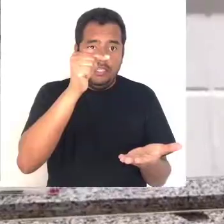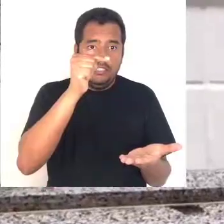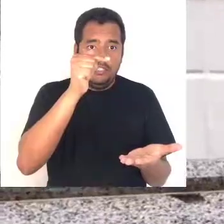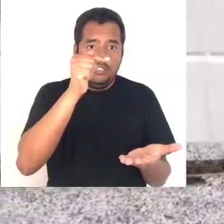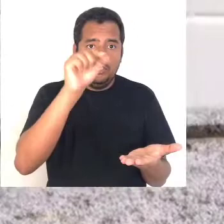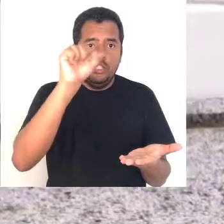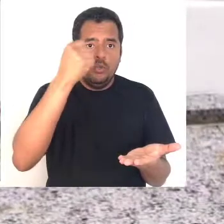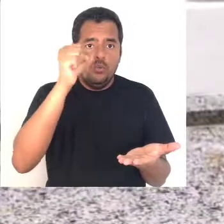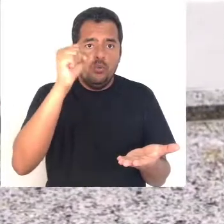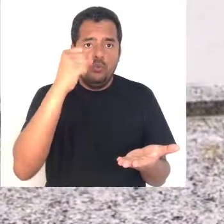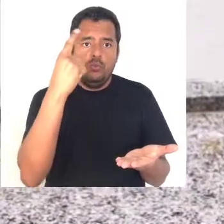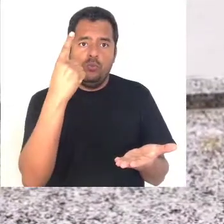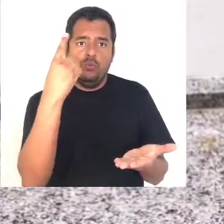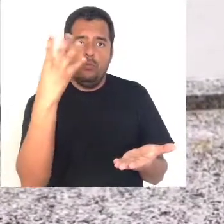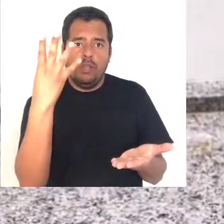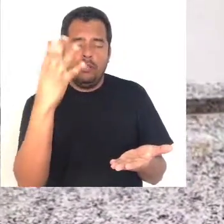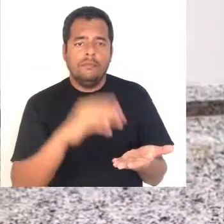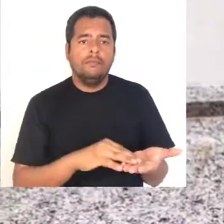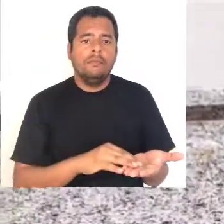balão. Então, a massa